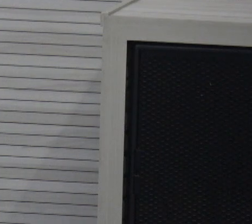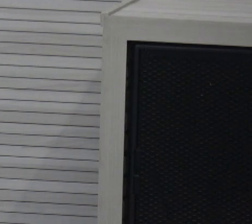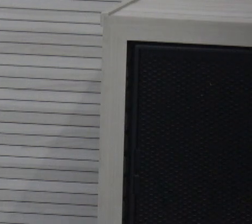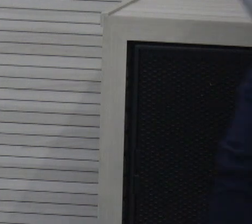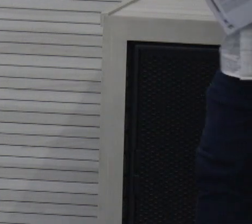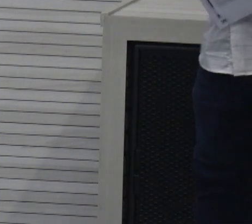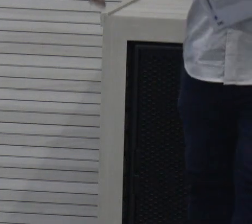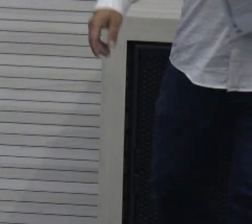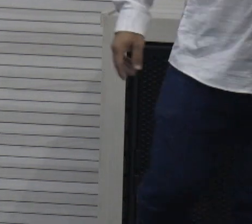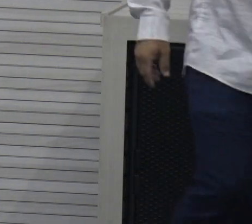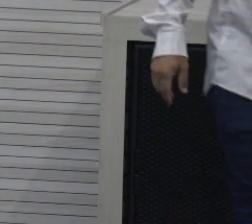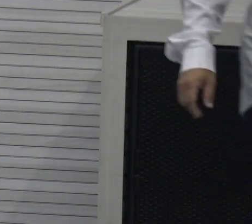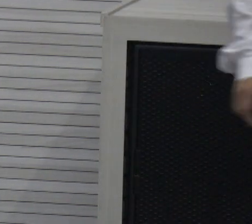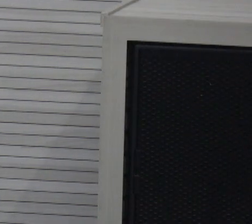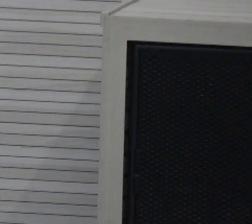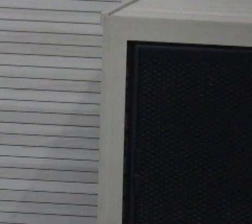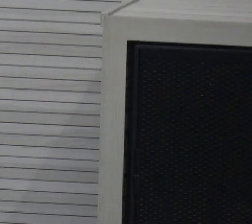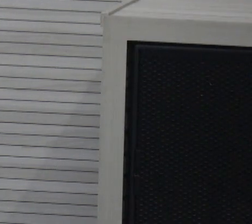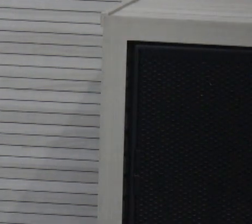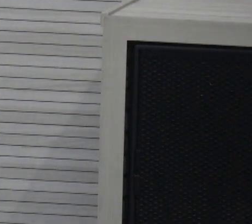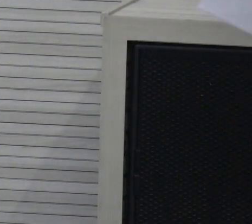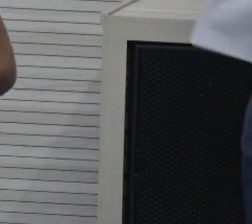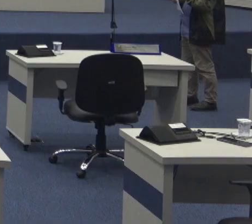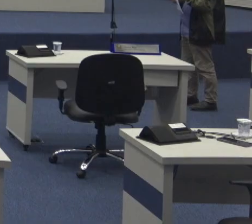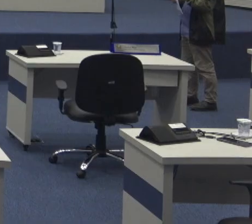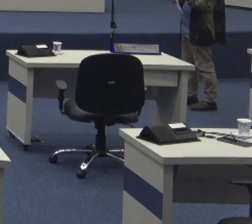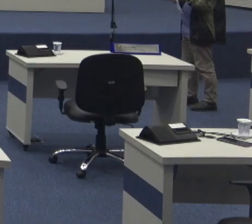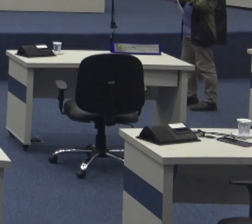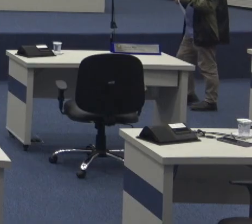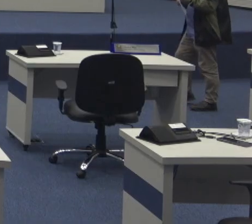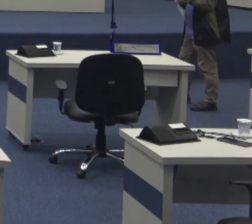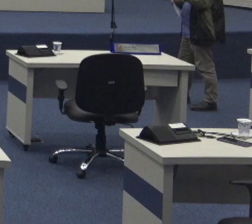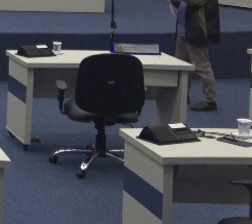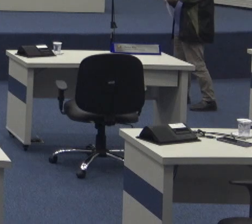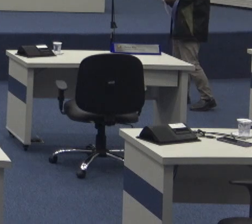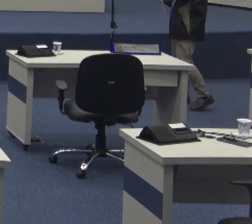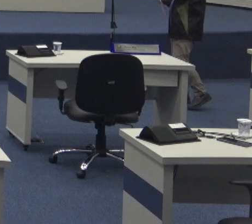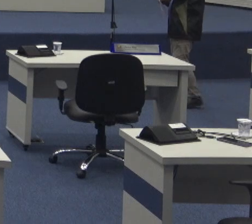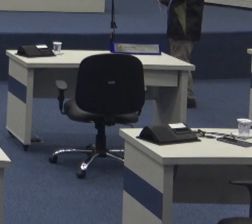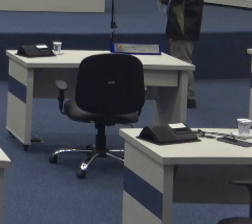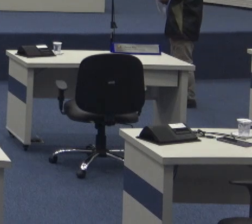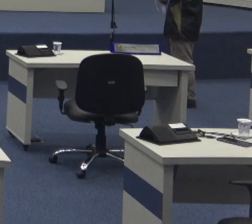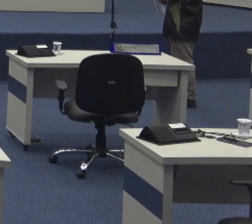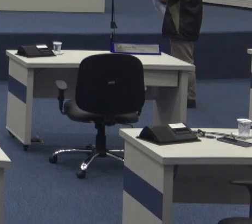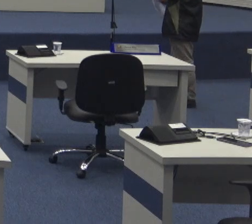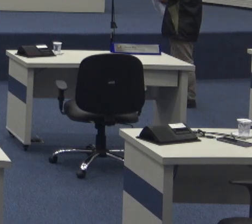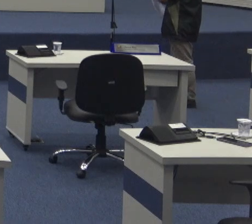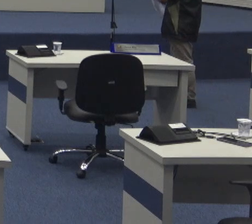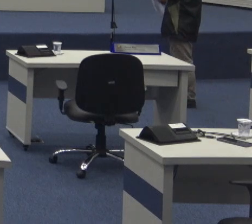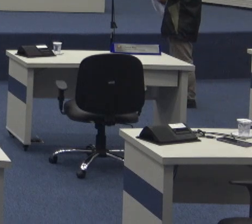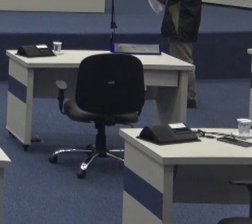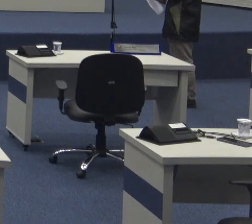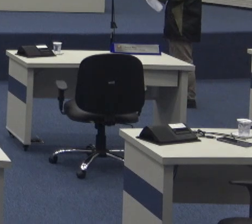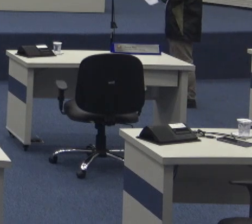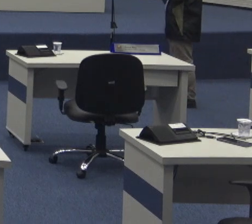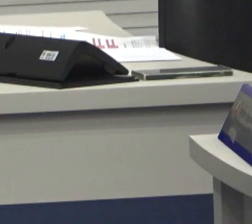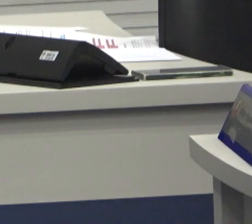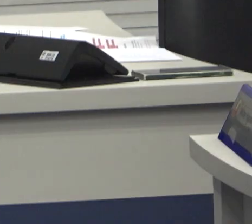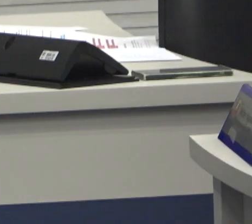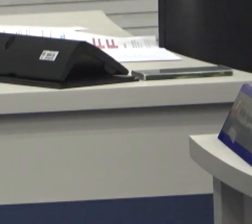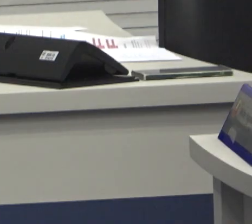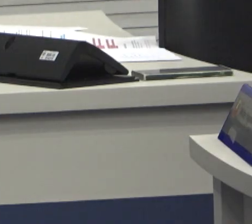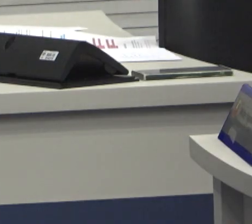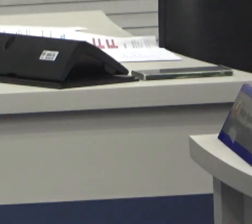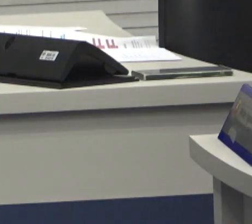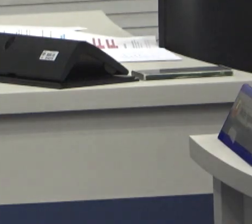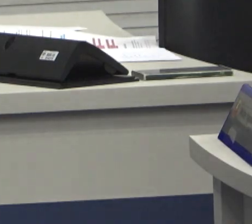2 sessões. 2 sessões. Questão de ordem, vereador Walter Hayashi. Senhor presidente, na verdade eu ia também